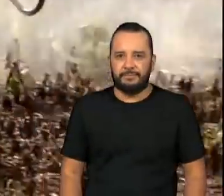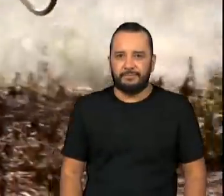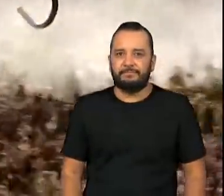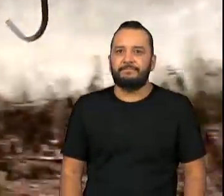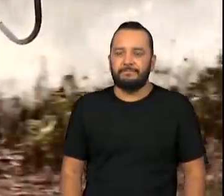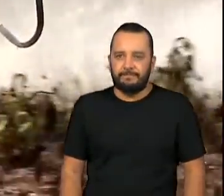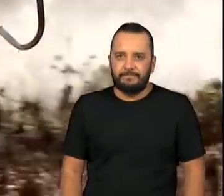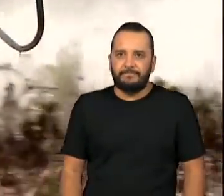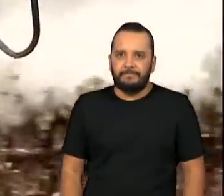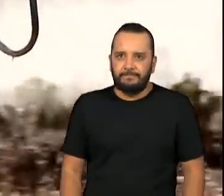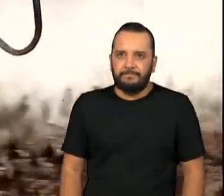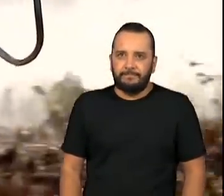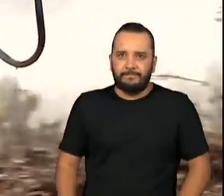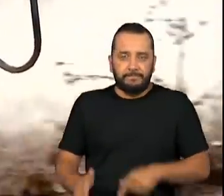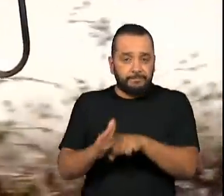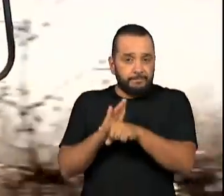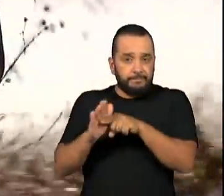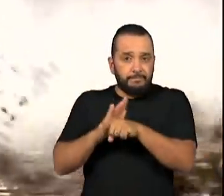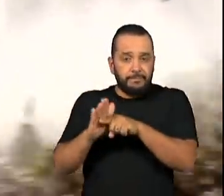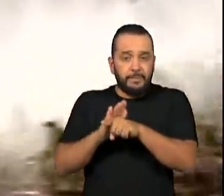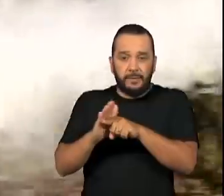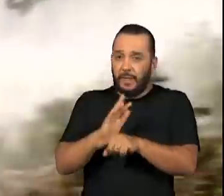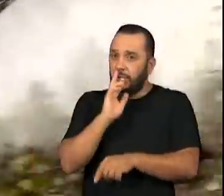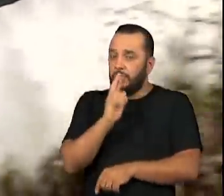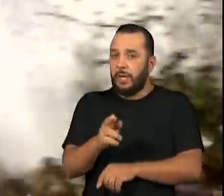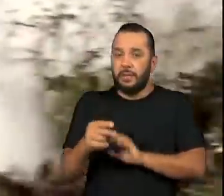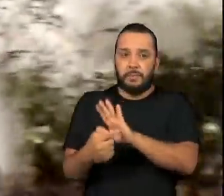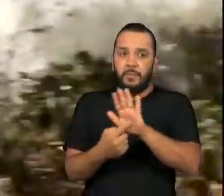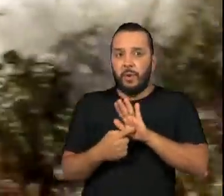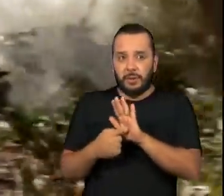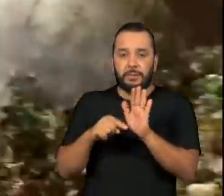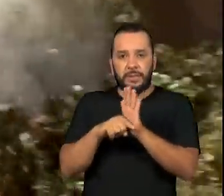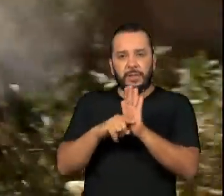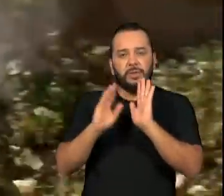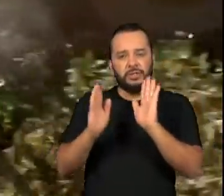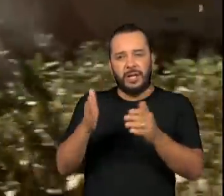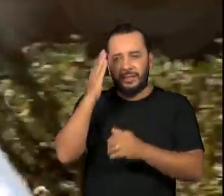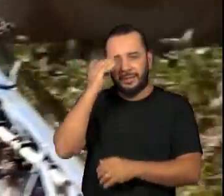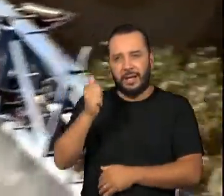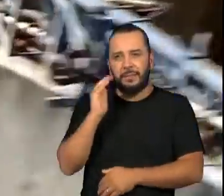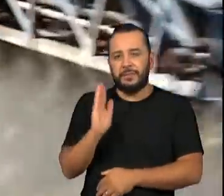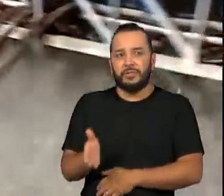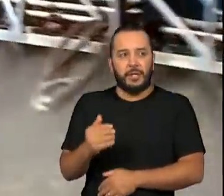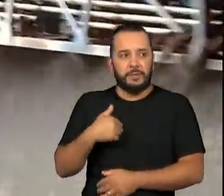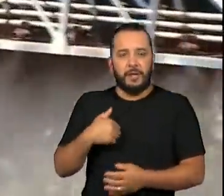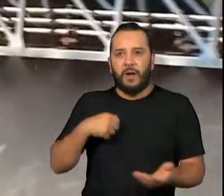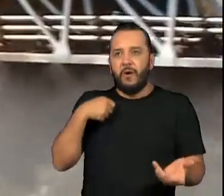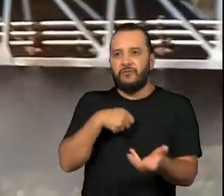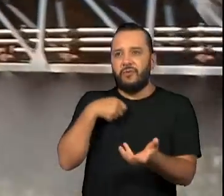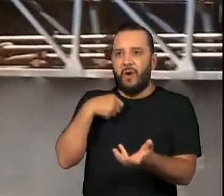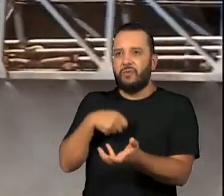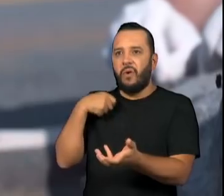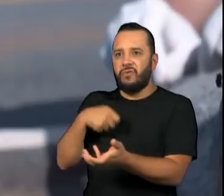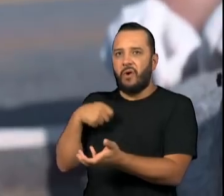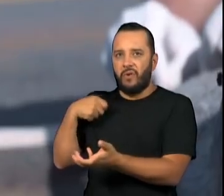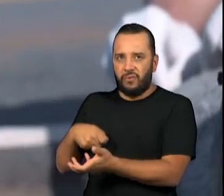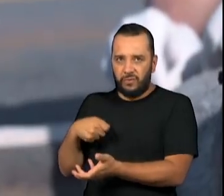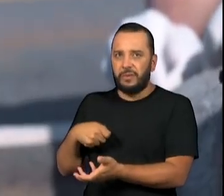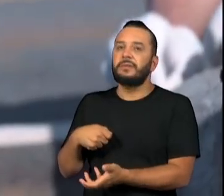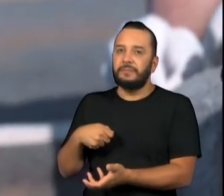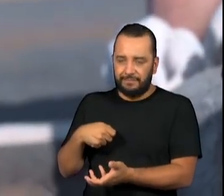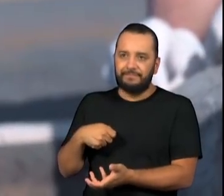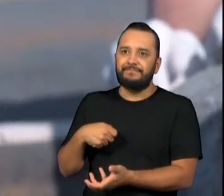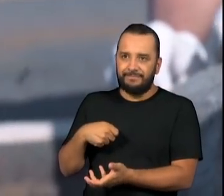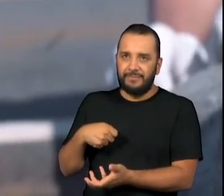Os resultados do estudo reforçam o que a pesquisadora já sabia. Os agrotóxicos são, ao lado